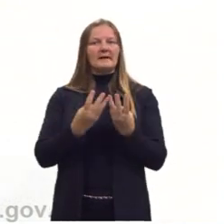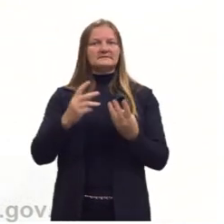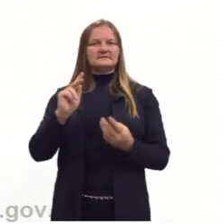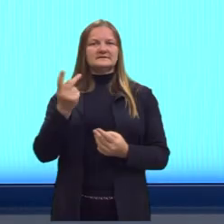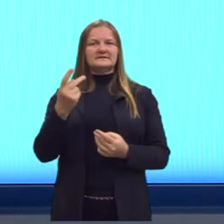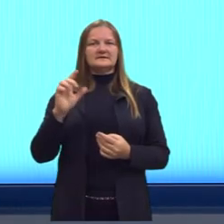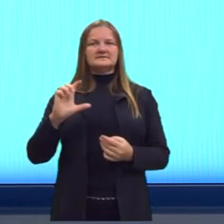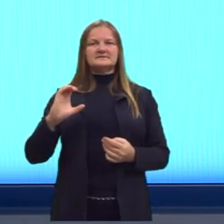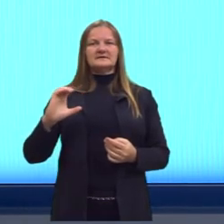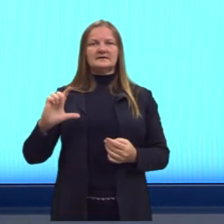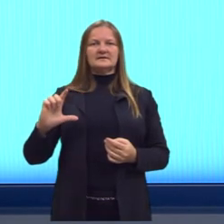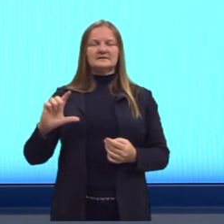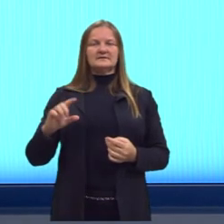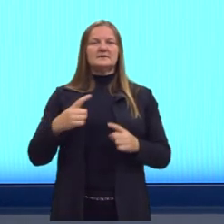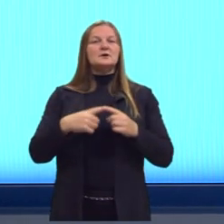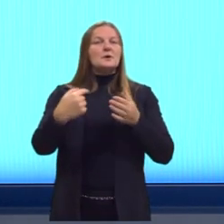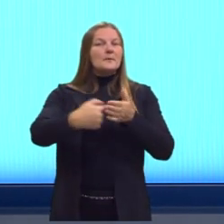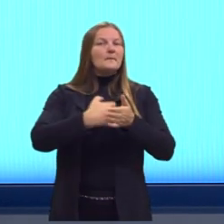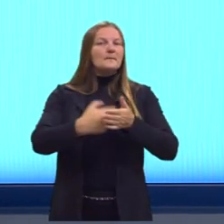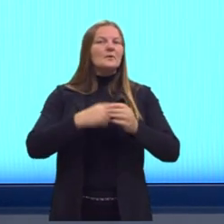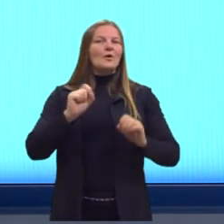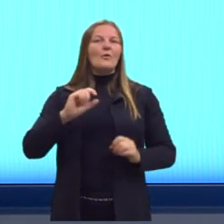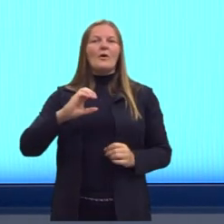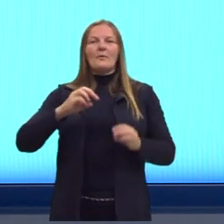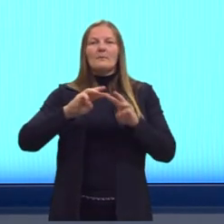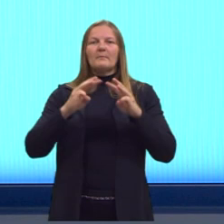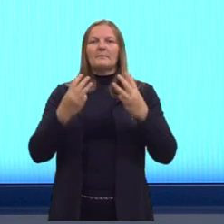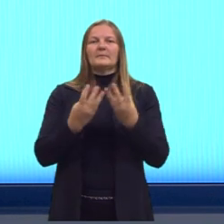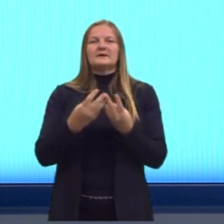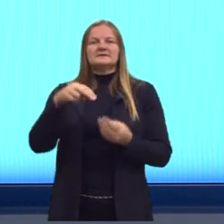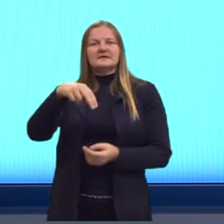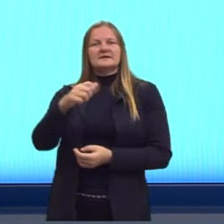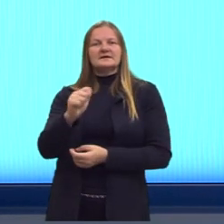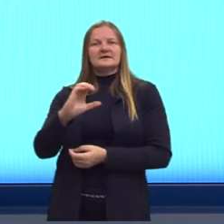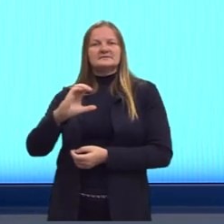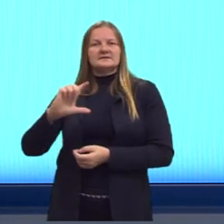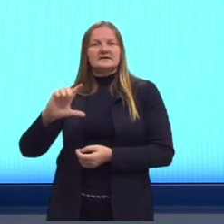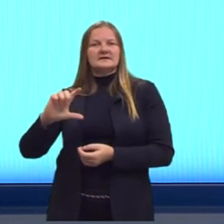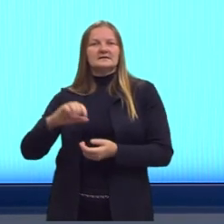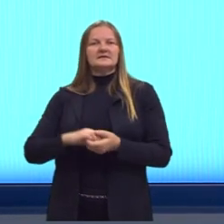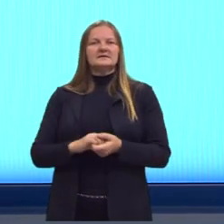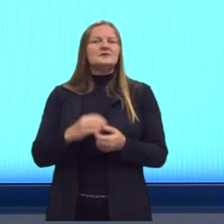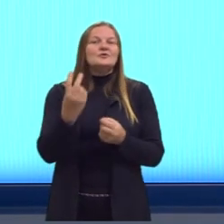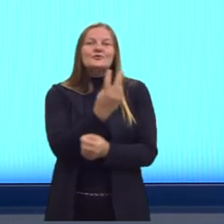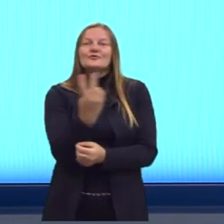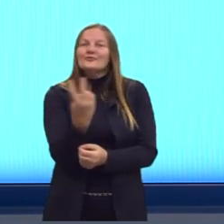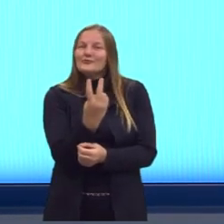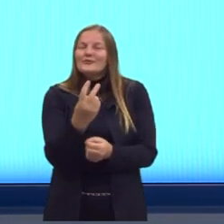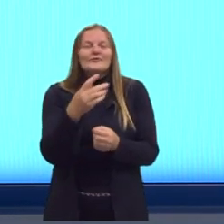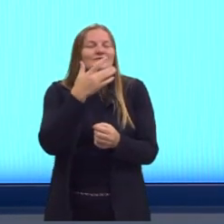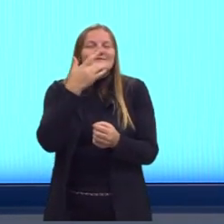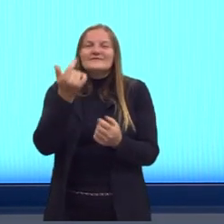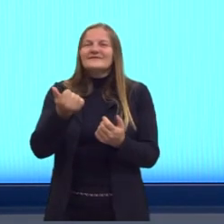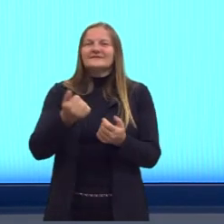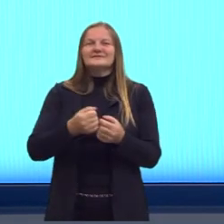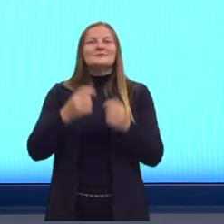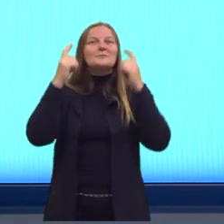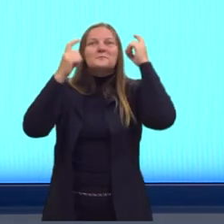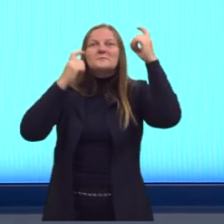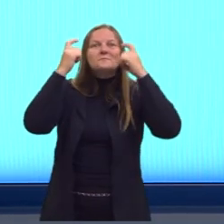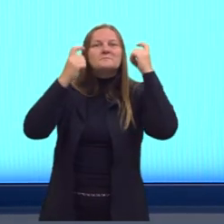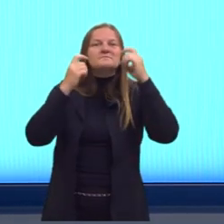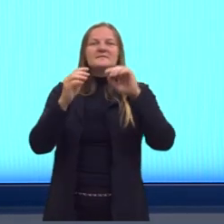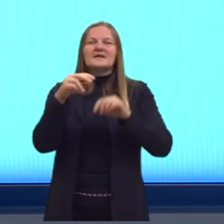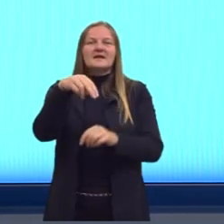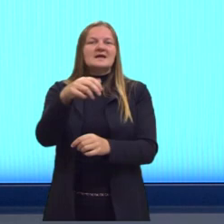hcl e da e pergunta a massa do nacl São e e são envolvidos eu não preciso nem me preocupar